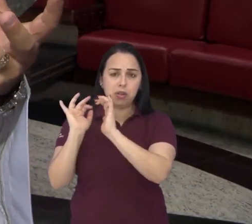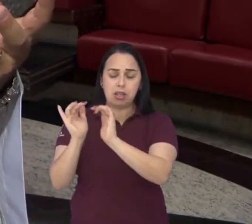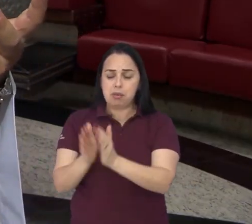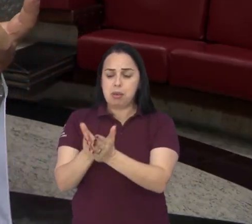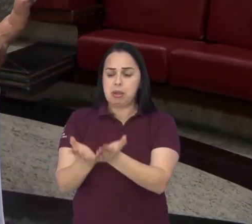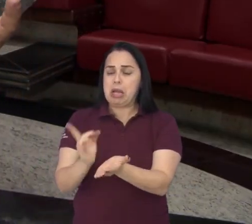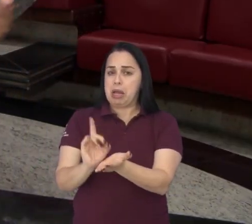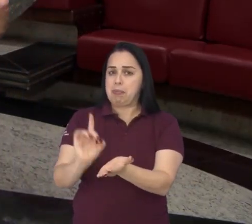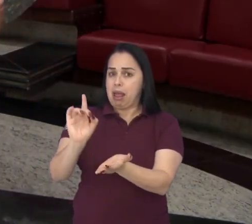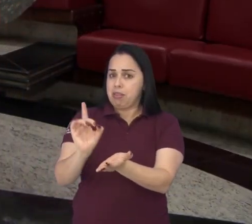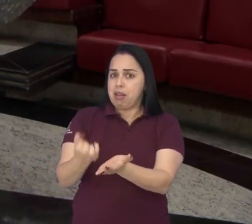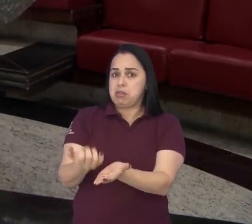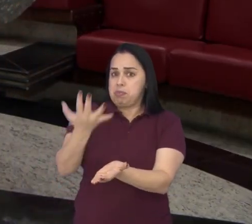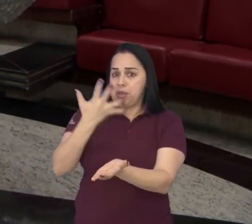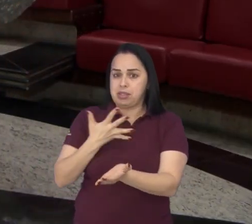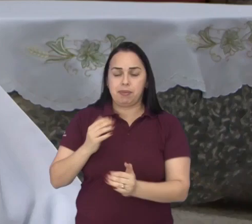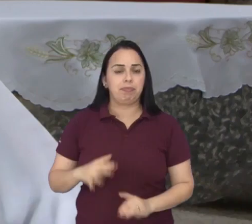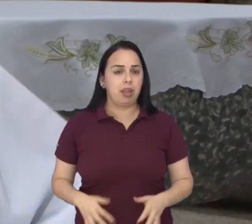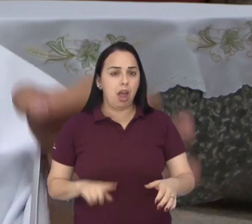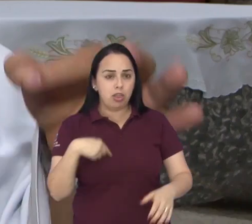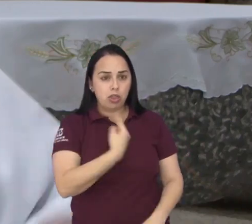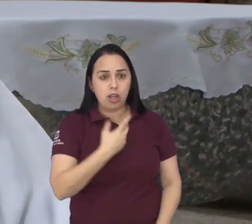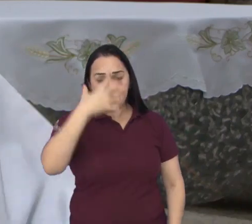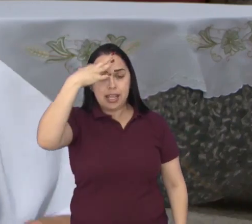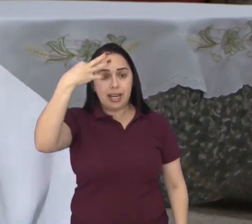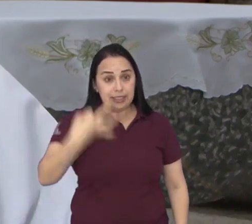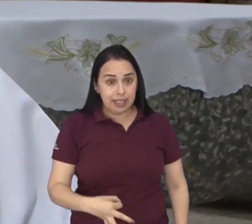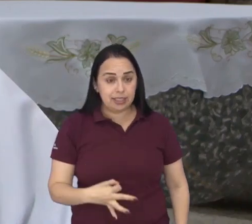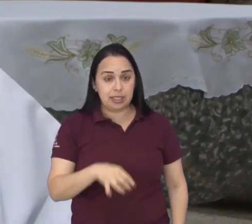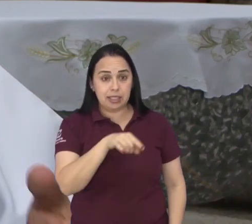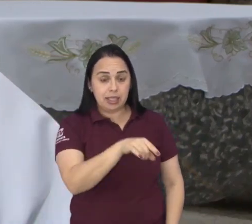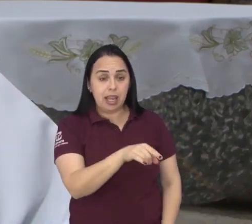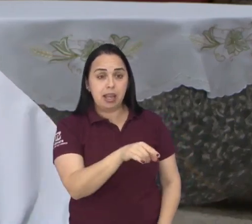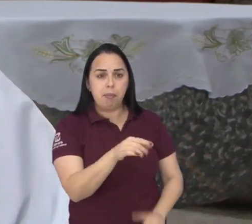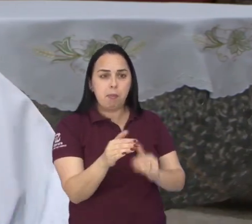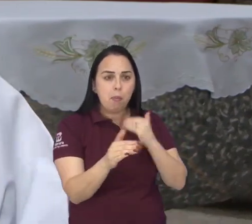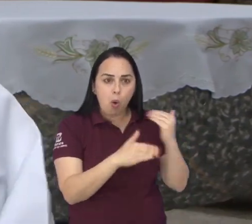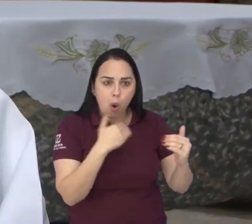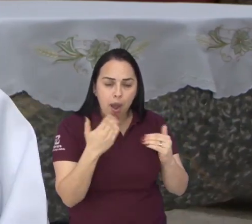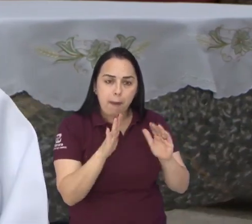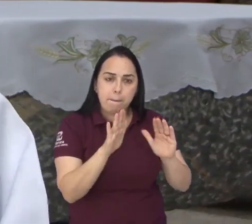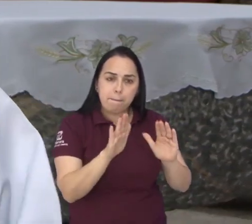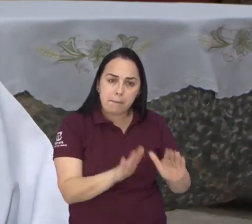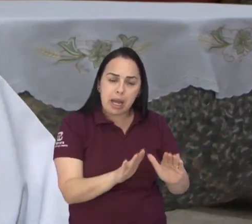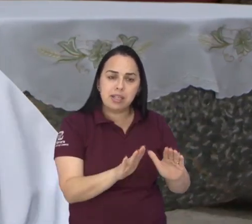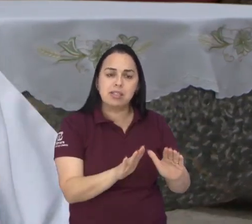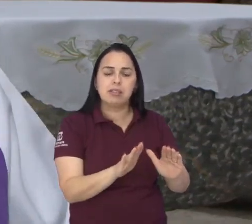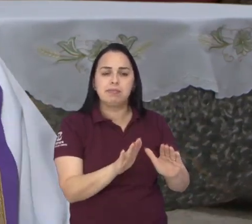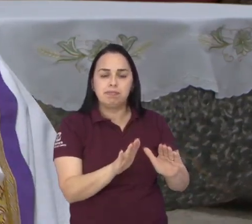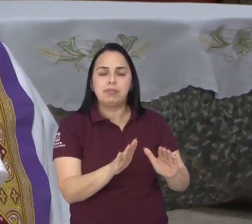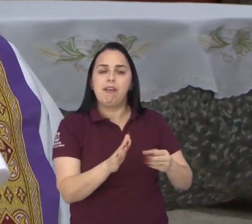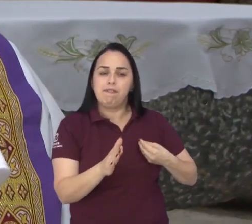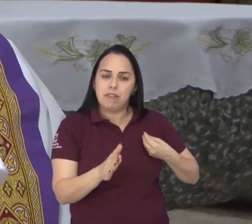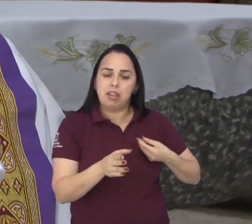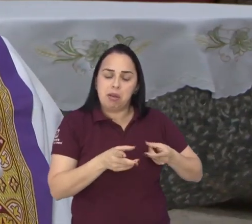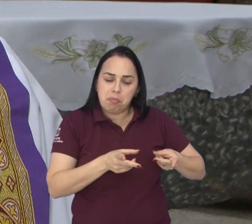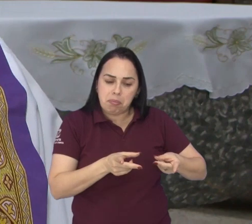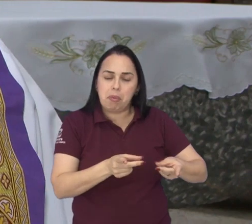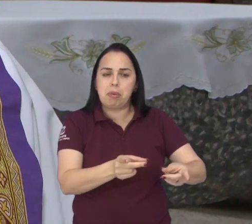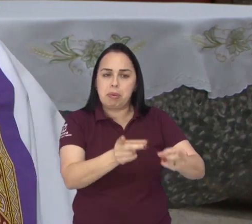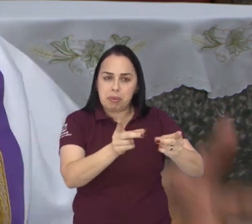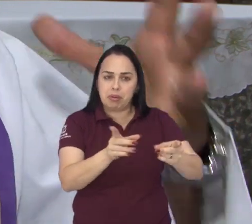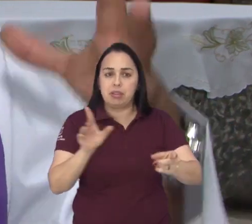sobre os ensinamentos bíblicos. A gente tem certeza absoluta que eles não estão mortos. Por quê? Porque Jesus